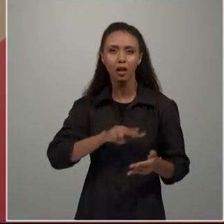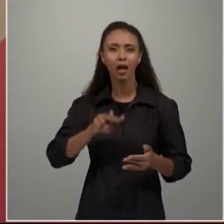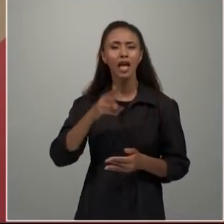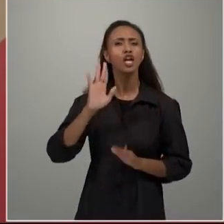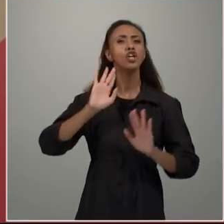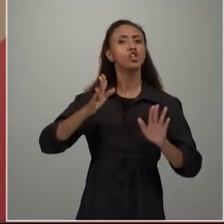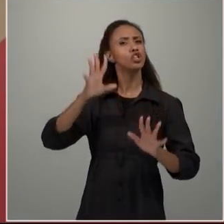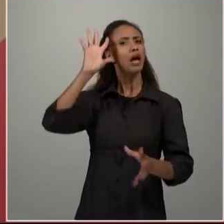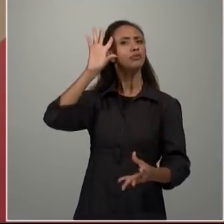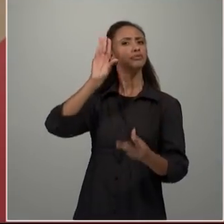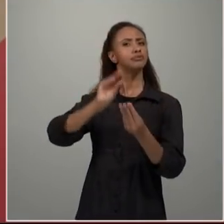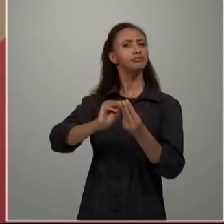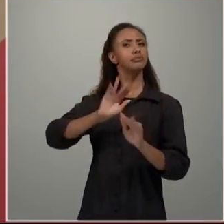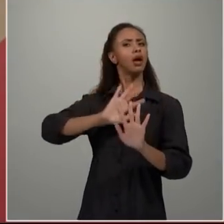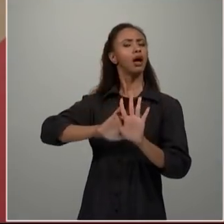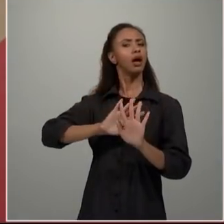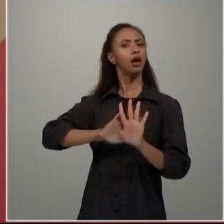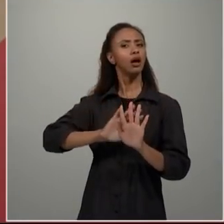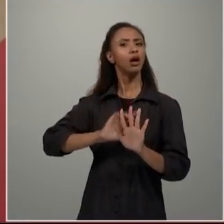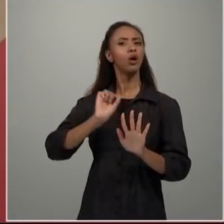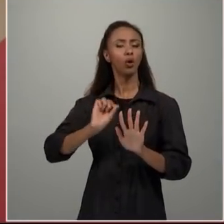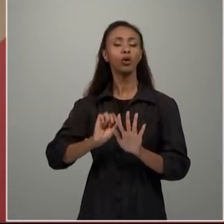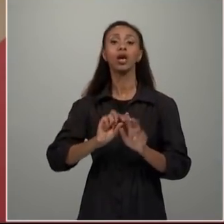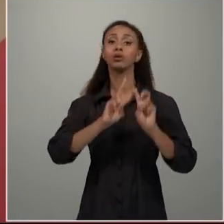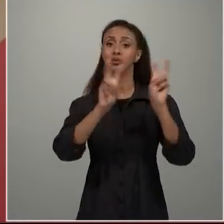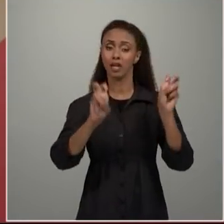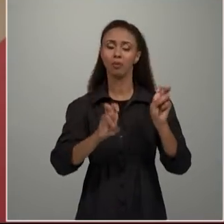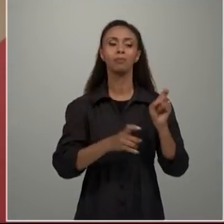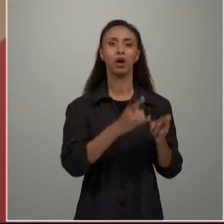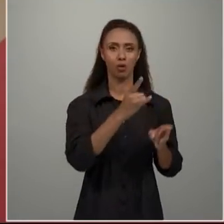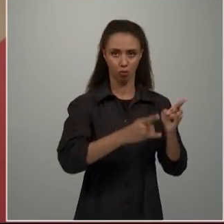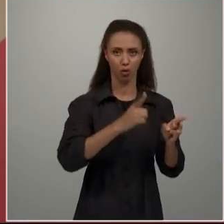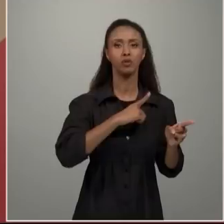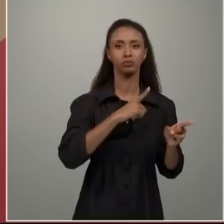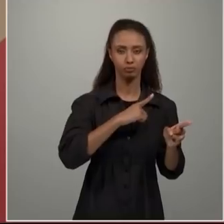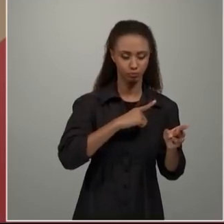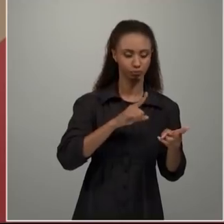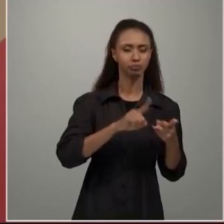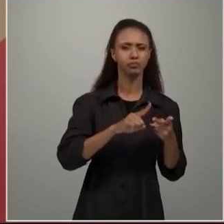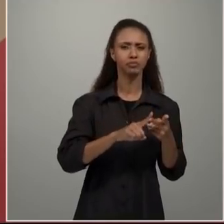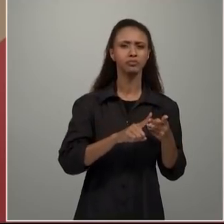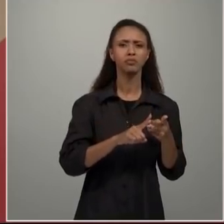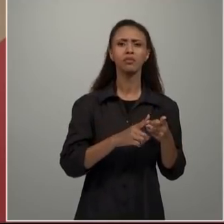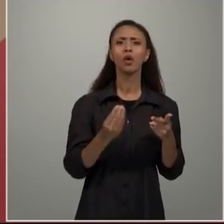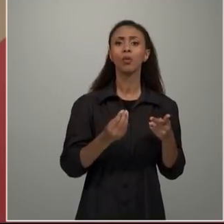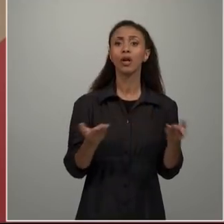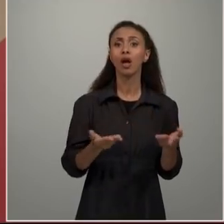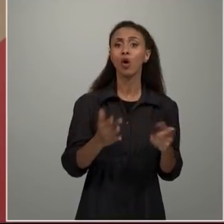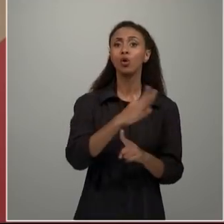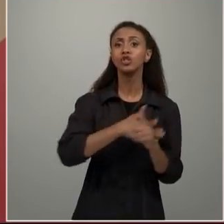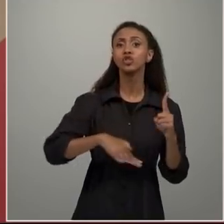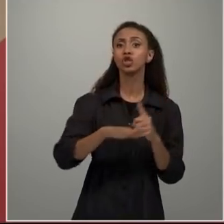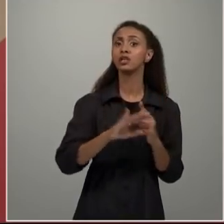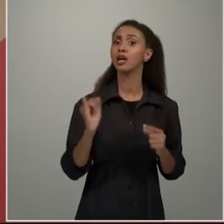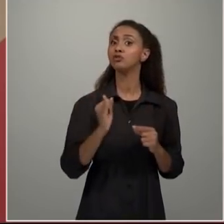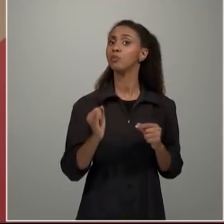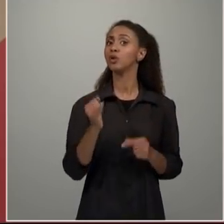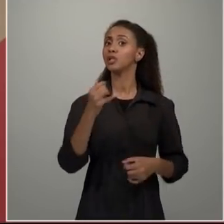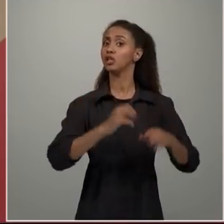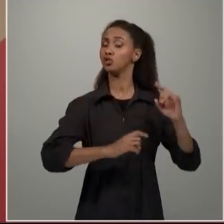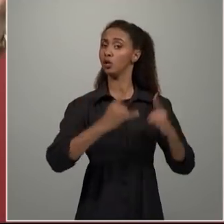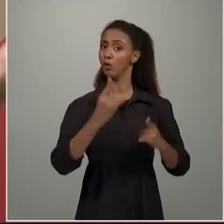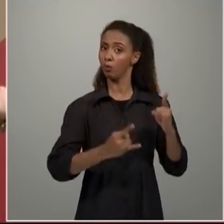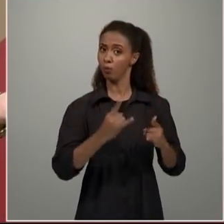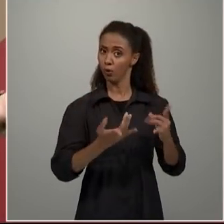ler muita coisa que o texto vai falar sobre os robôs muito provavelmente sobre a importância do roubo na sociedade atual e aí ele vai direto